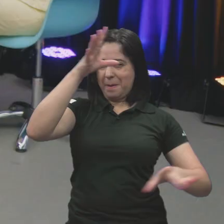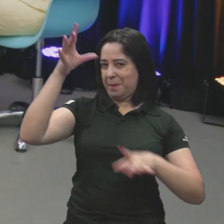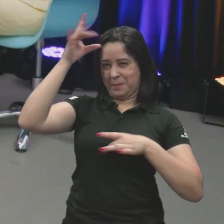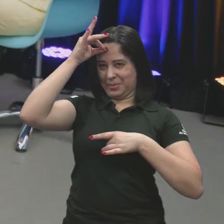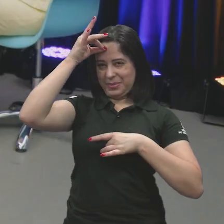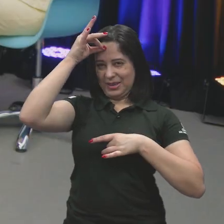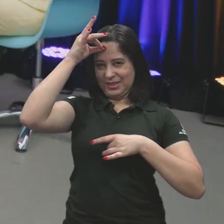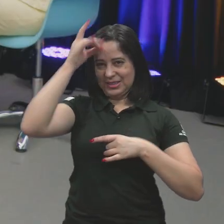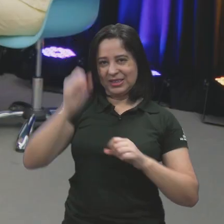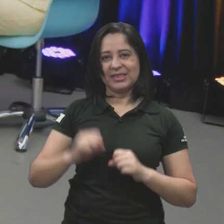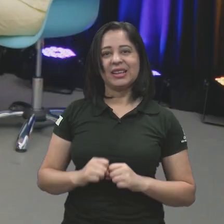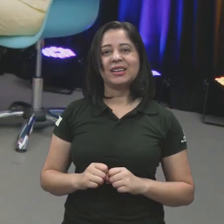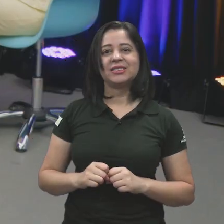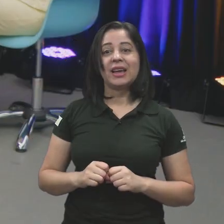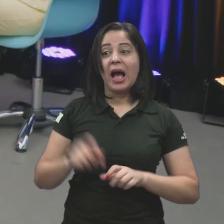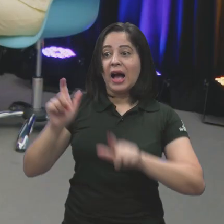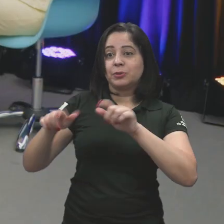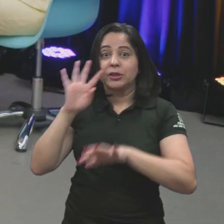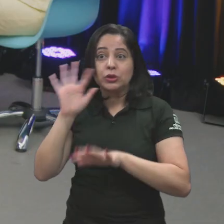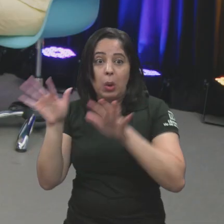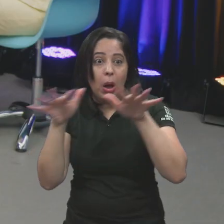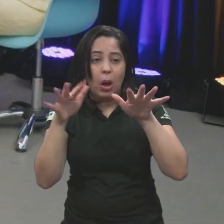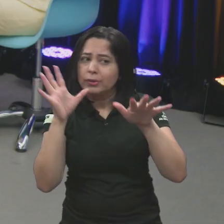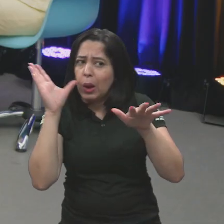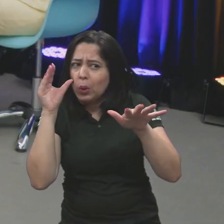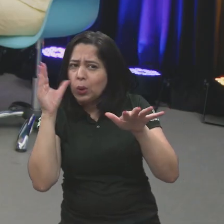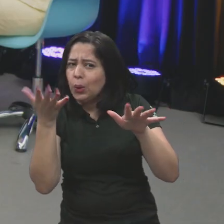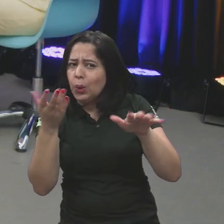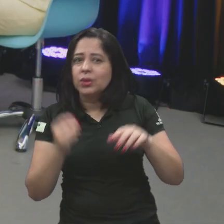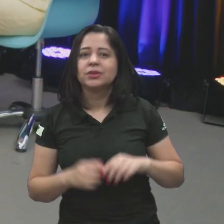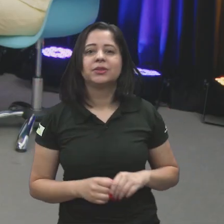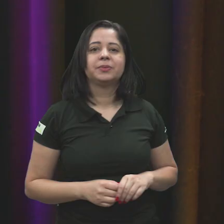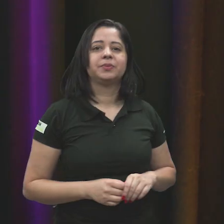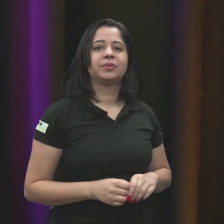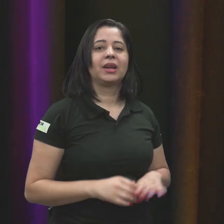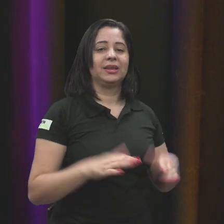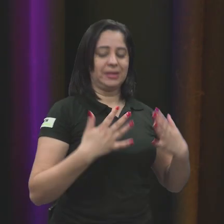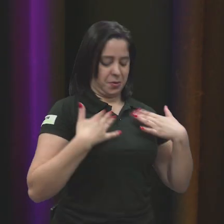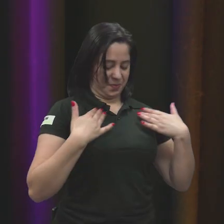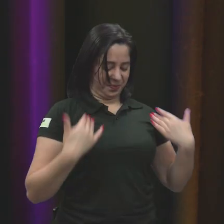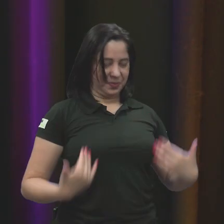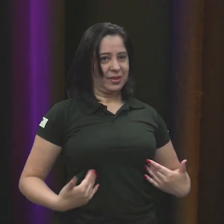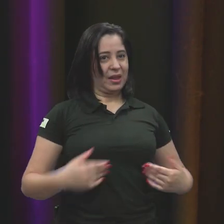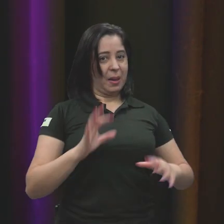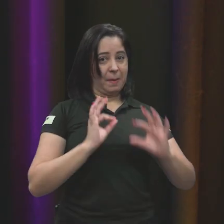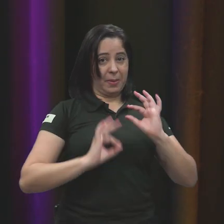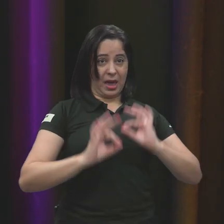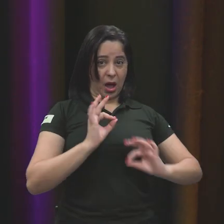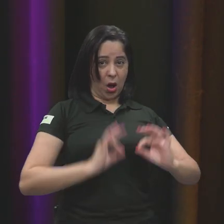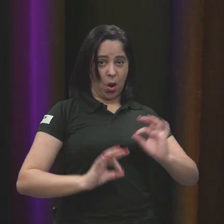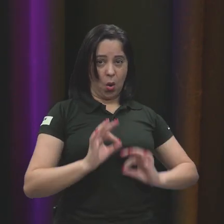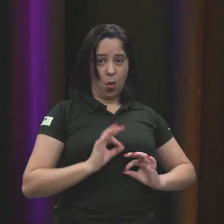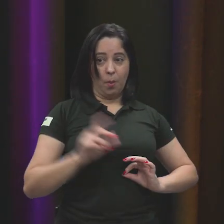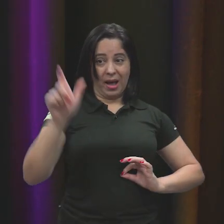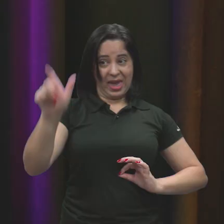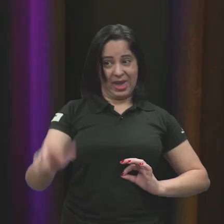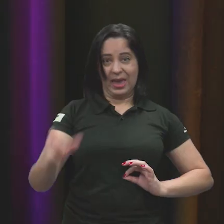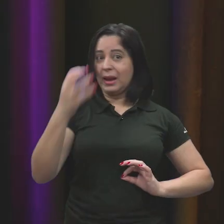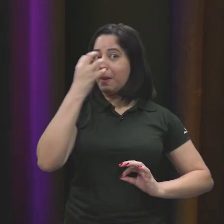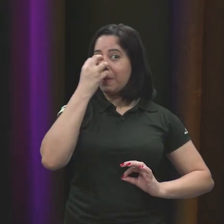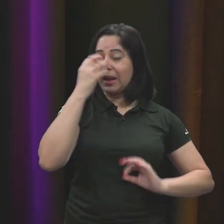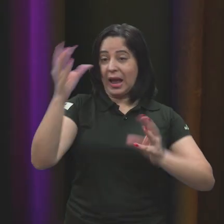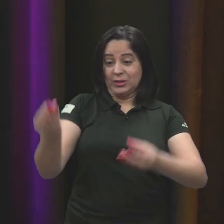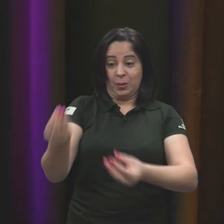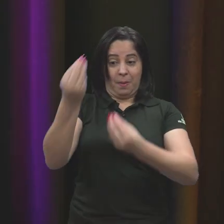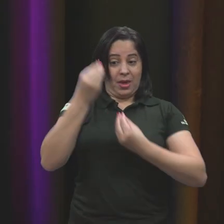aí paramentado, o pessoal tá olhando, tá curioso. Então, esse paramento aqui eu ganhei de um palhaço, né? Esse blazer,